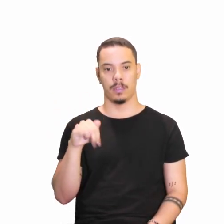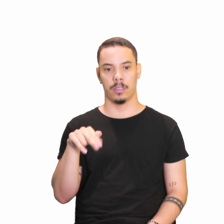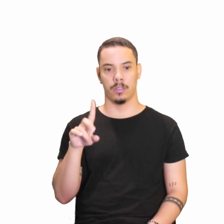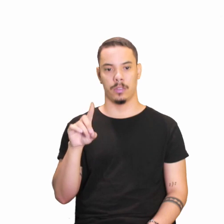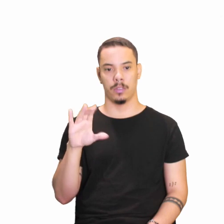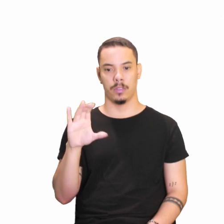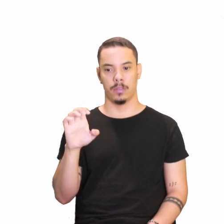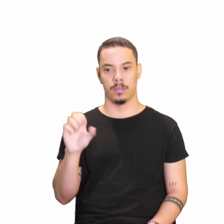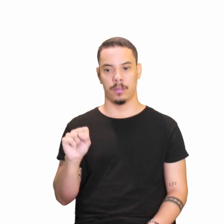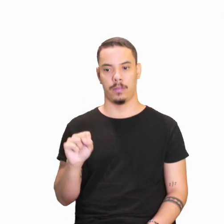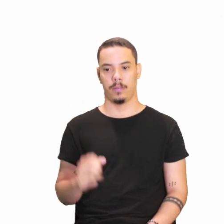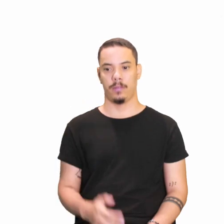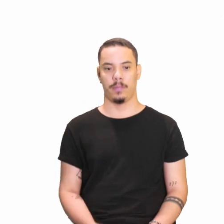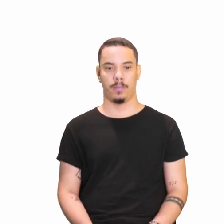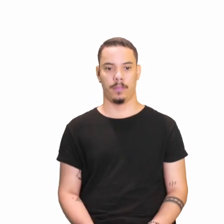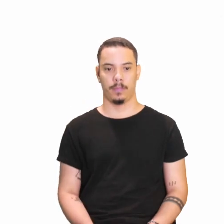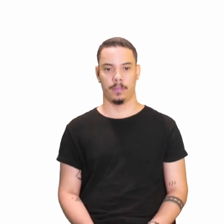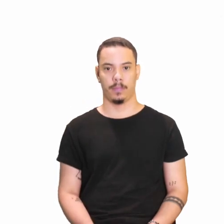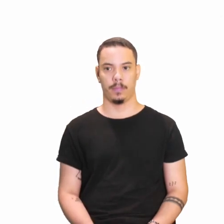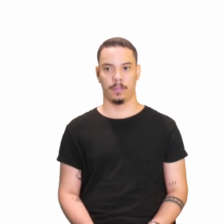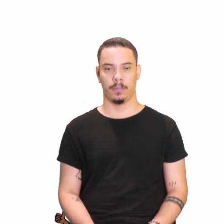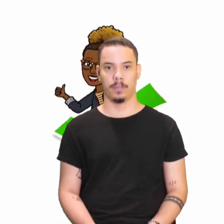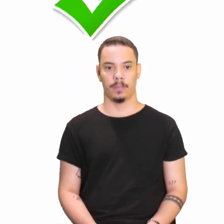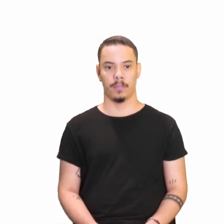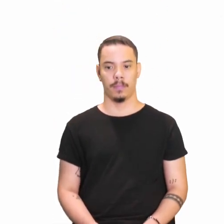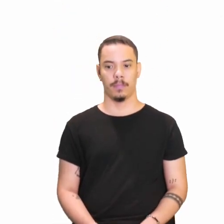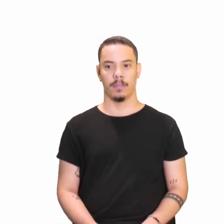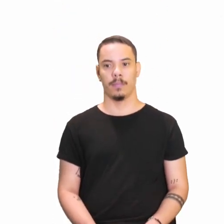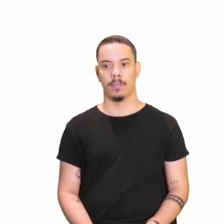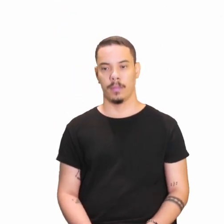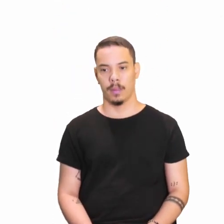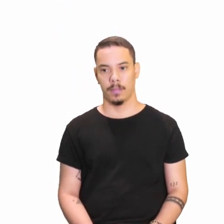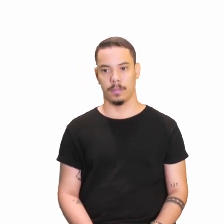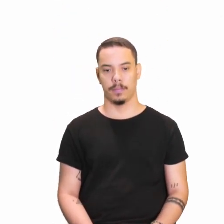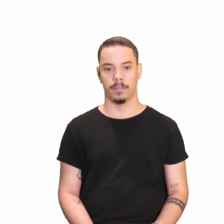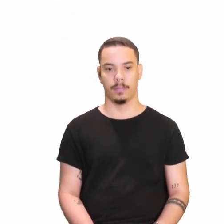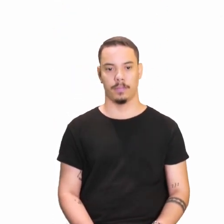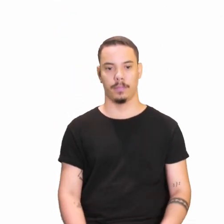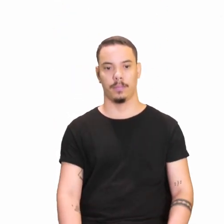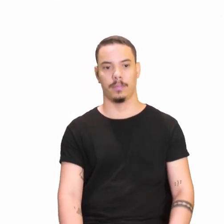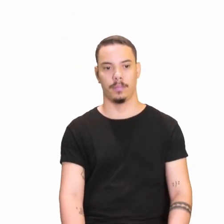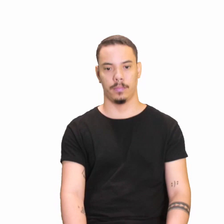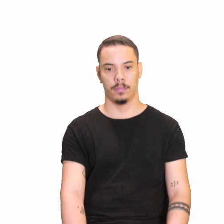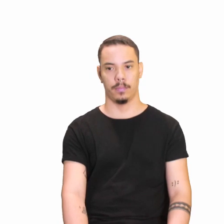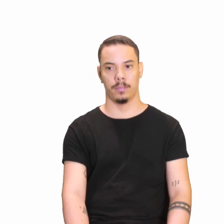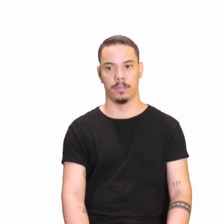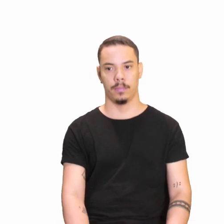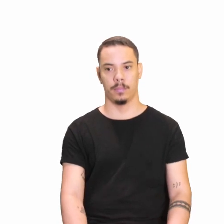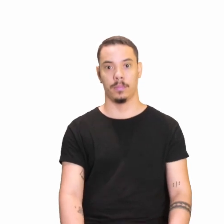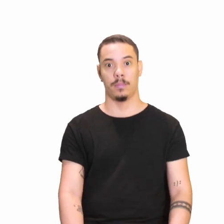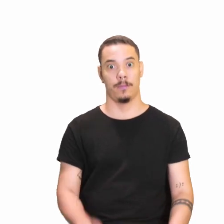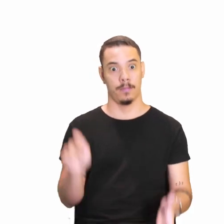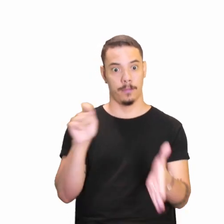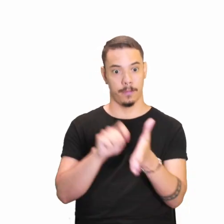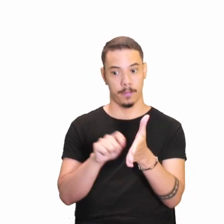Belezinha? Muito bem. Mais outra aqui para você. Então, tome nota que o